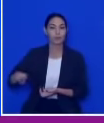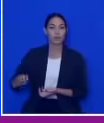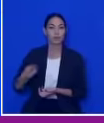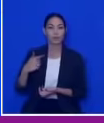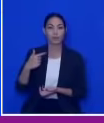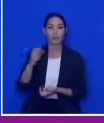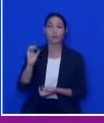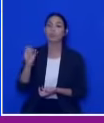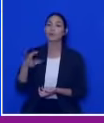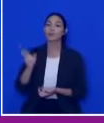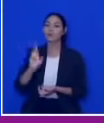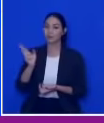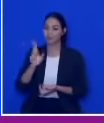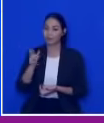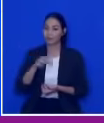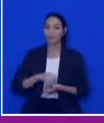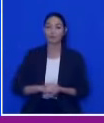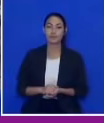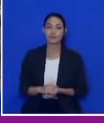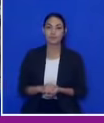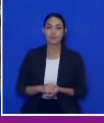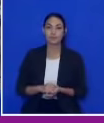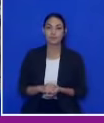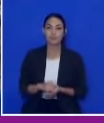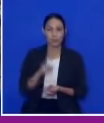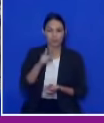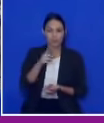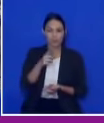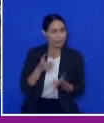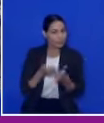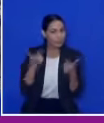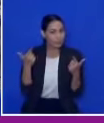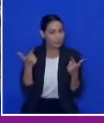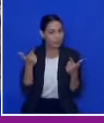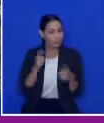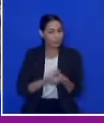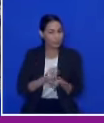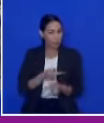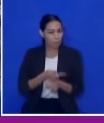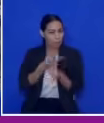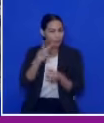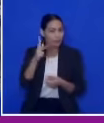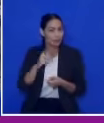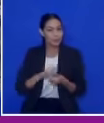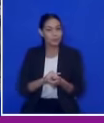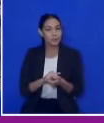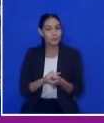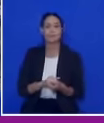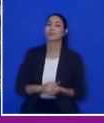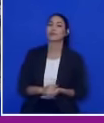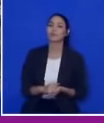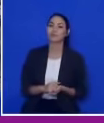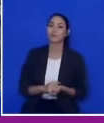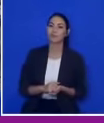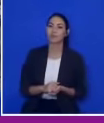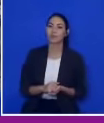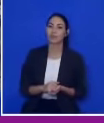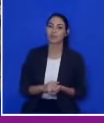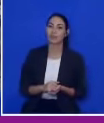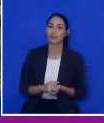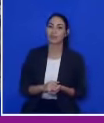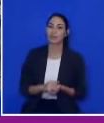e 700 mil reais. Será que você está com sorte? Será que esse prêmio sai para você hoje? Já